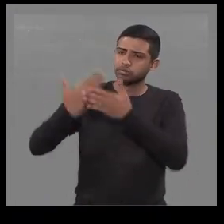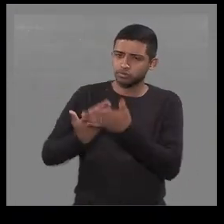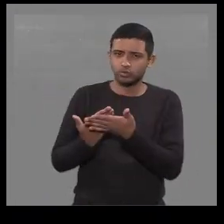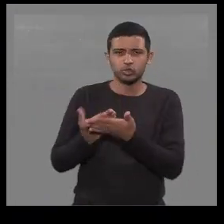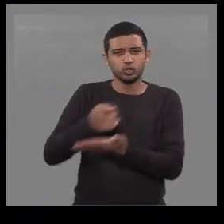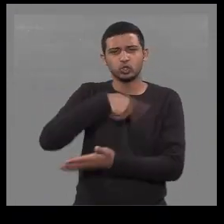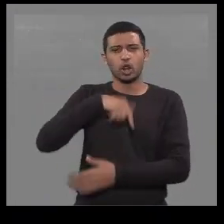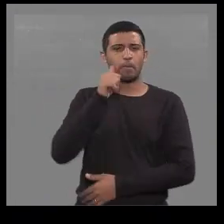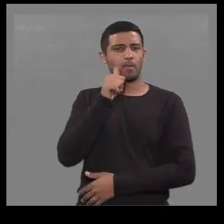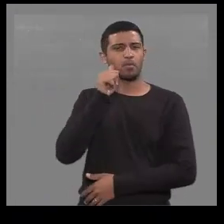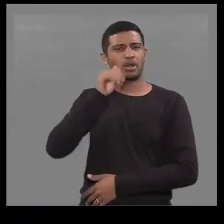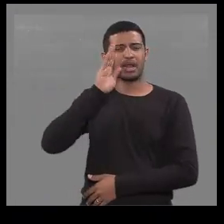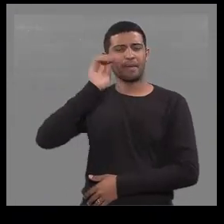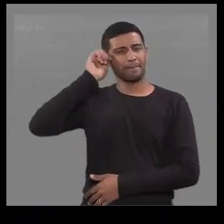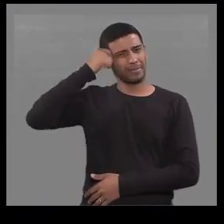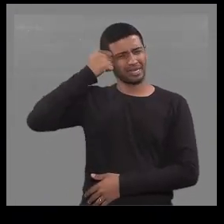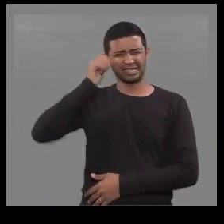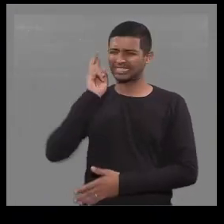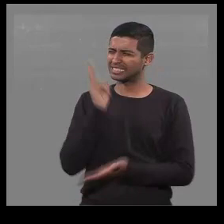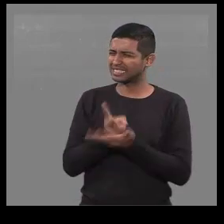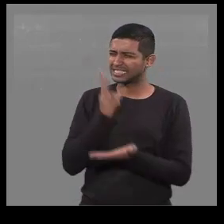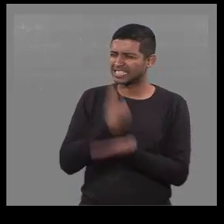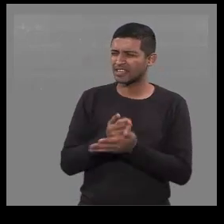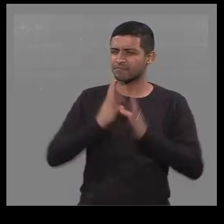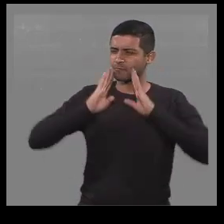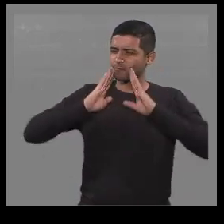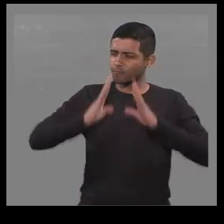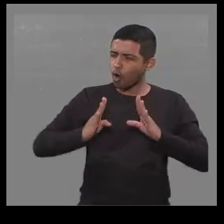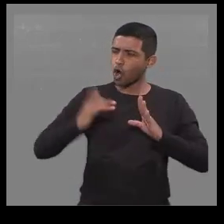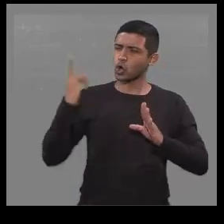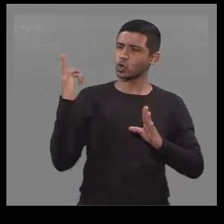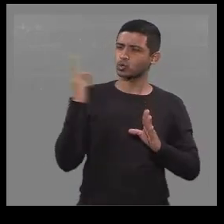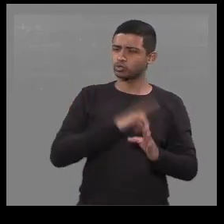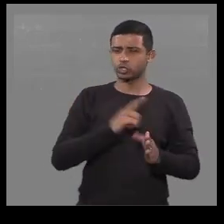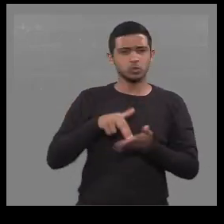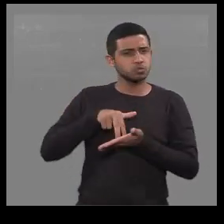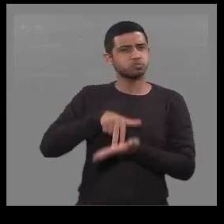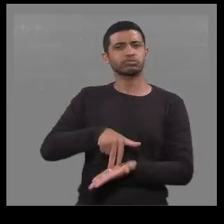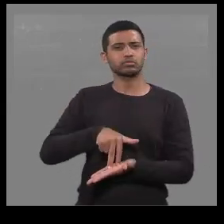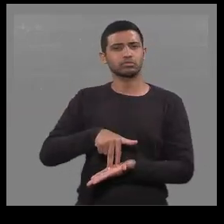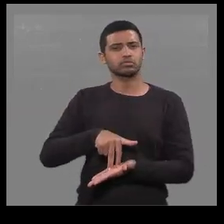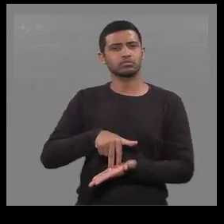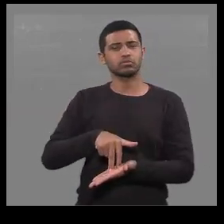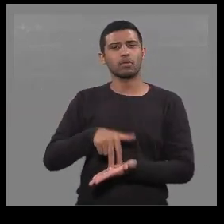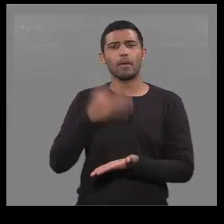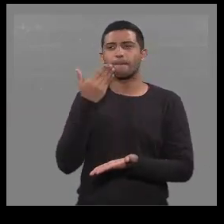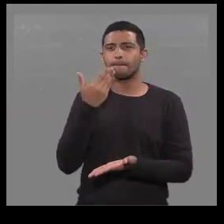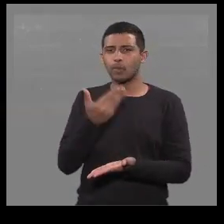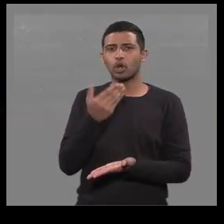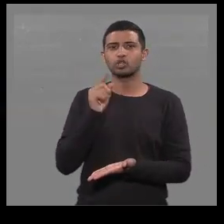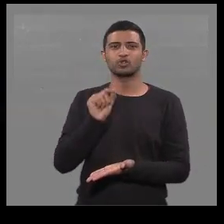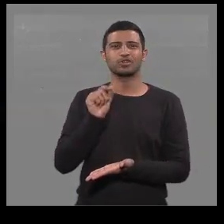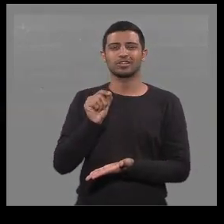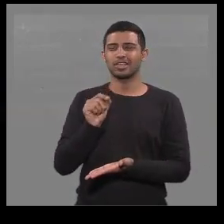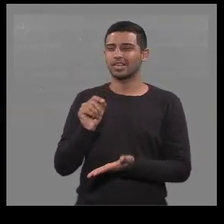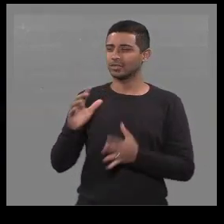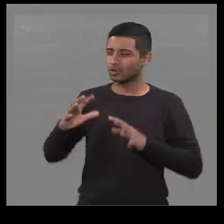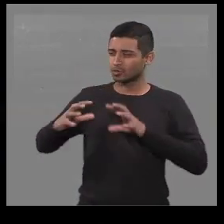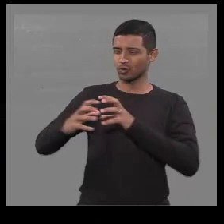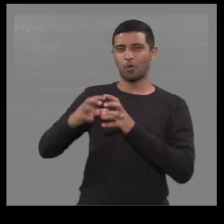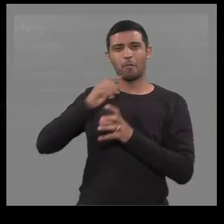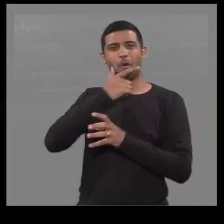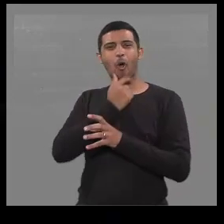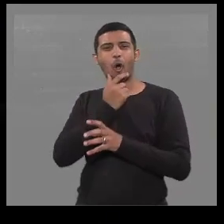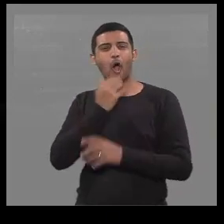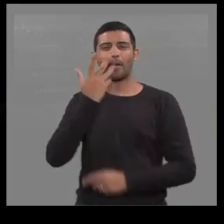matriarcal, sim, onde nós, mulheres pretas, sempre fomos a base, o que conseguiu se manter trazendo junto